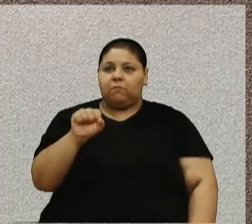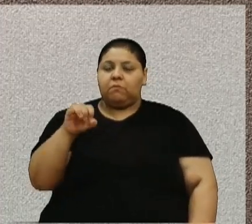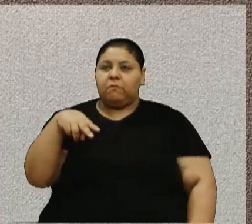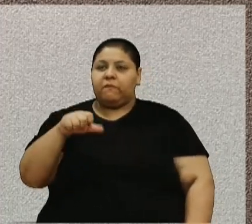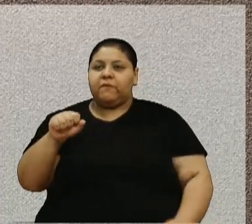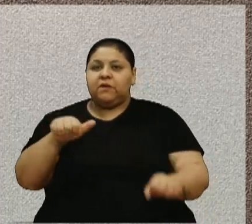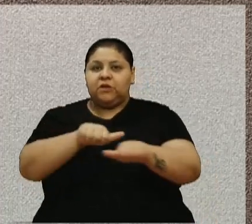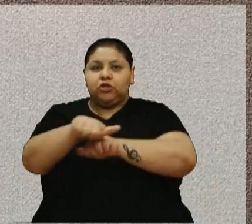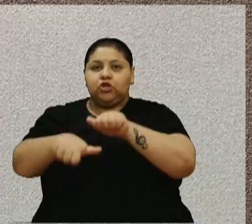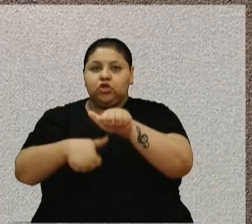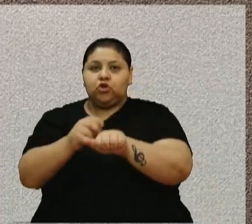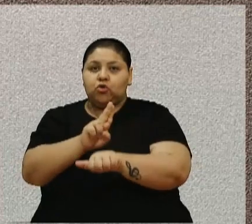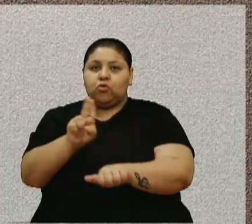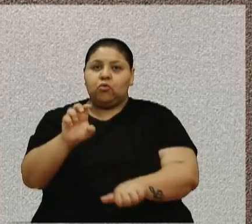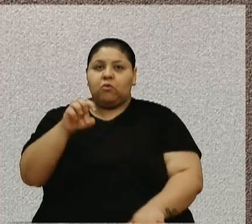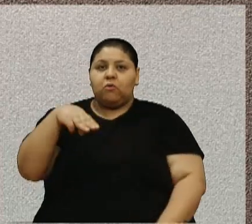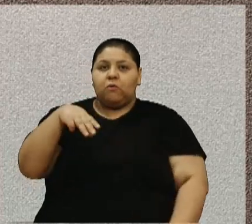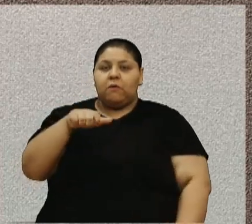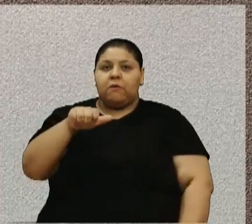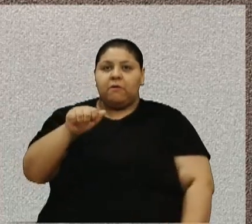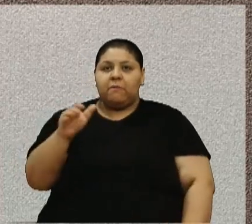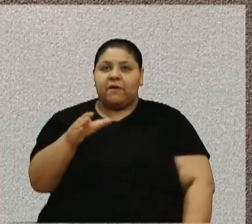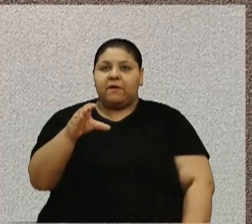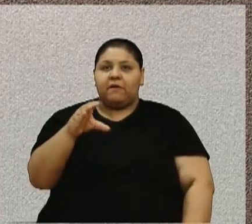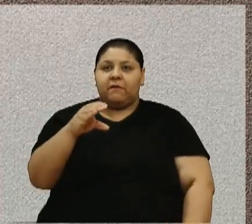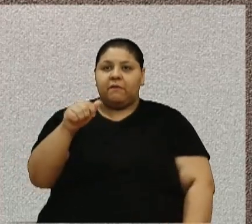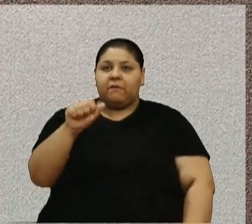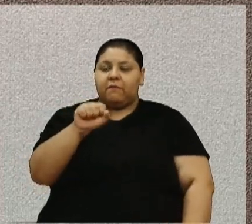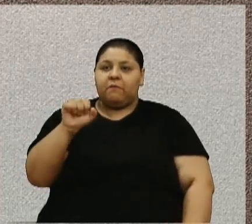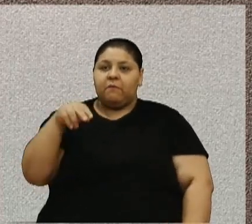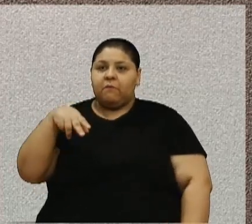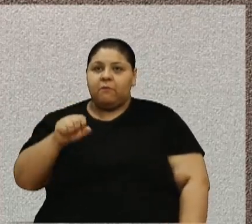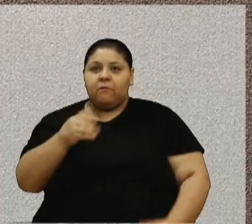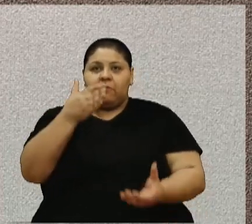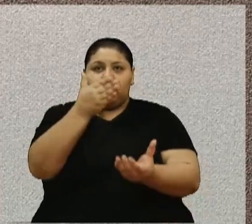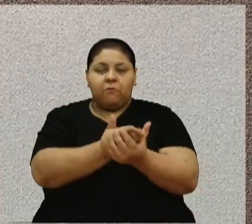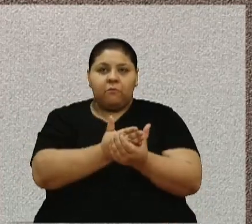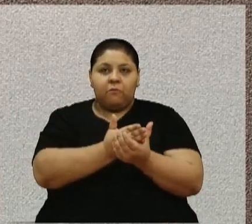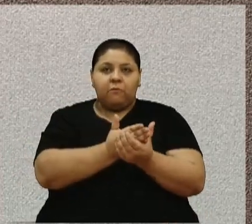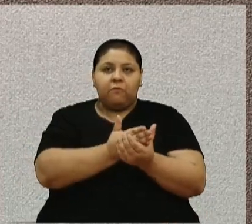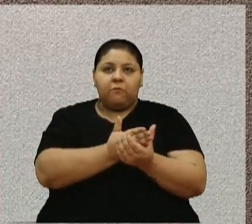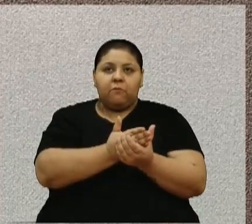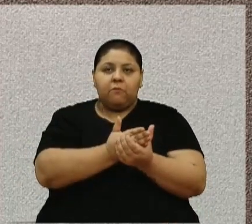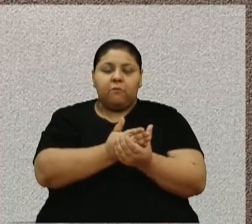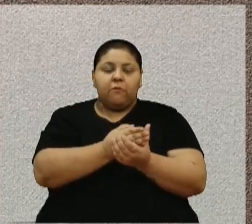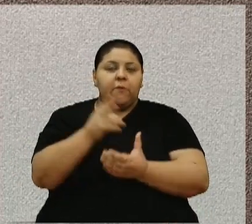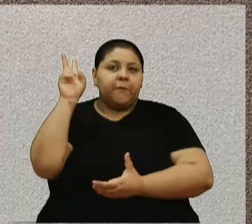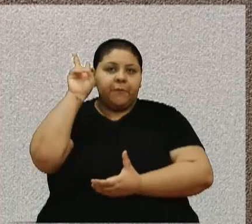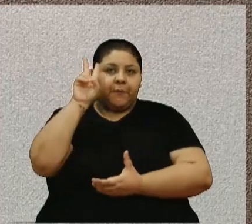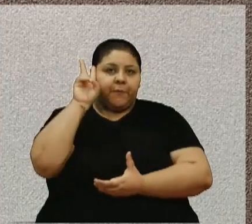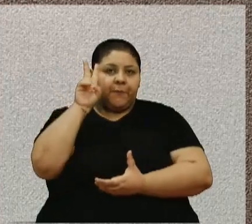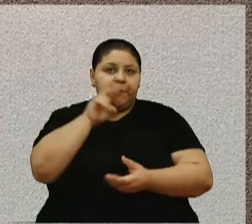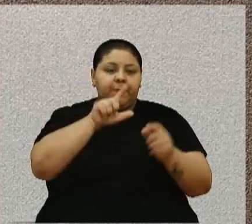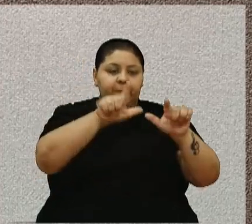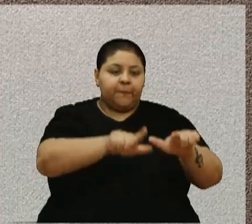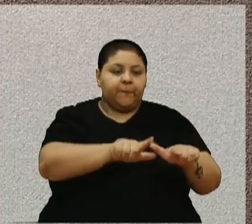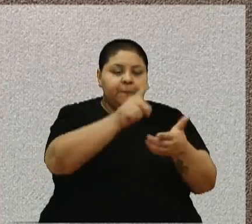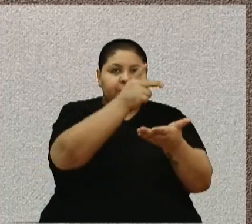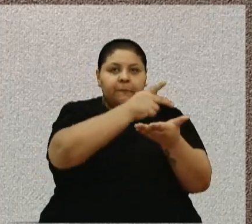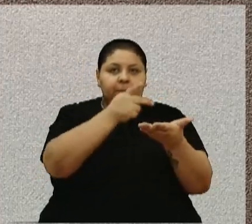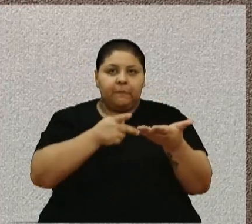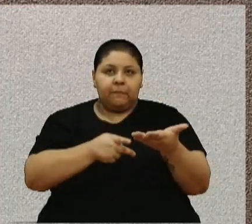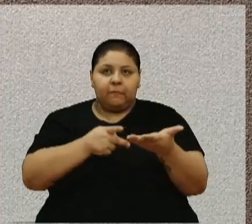de Rua Ema Maria Bisol Cassini. O processo vem instruído com histórico, mapa de localização, certidão